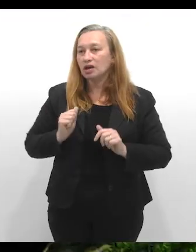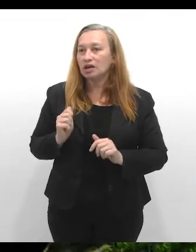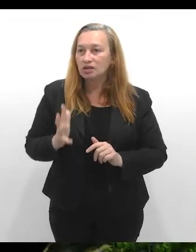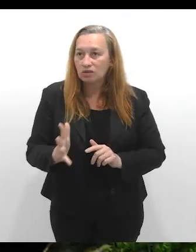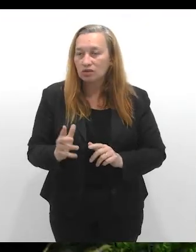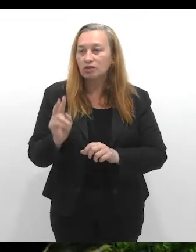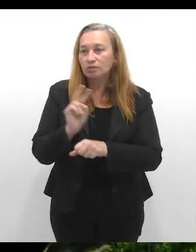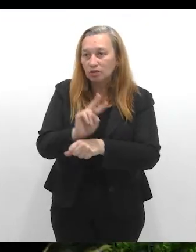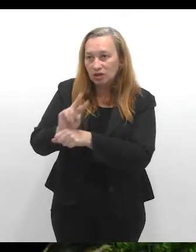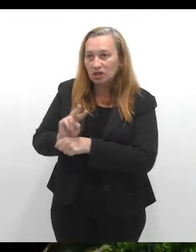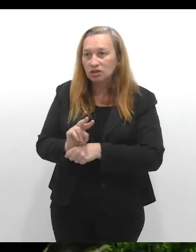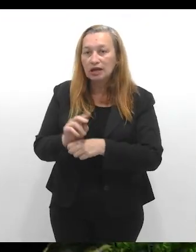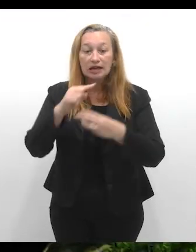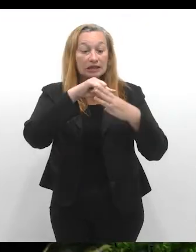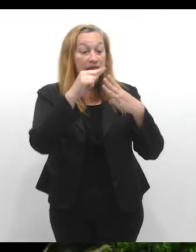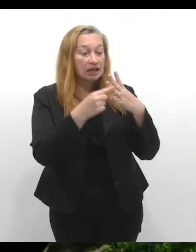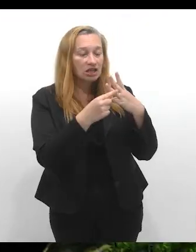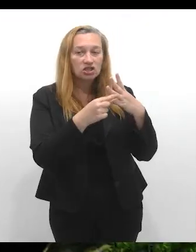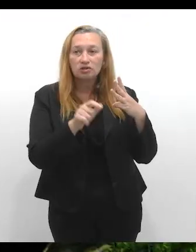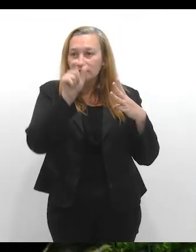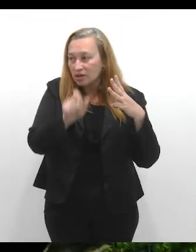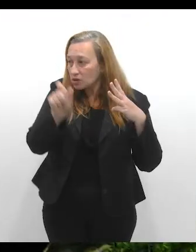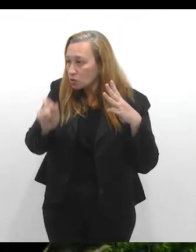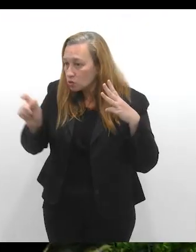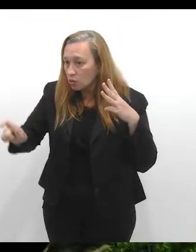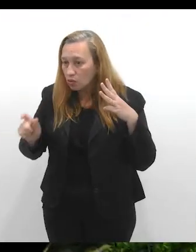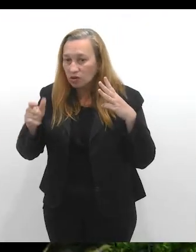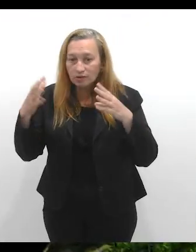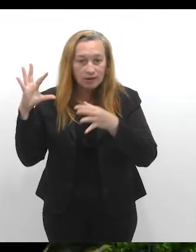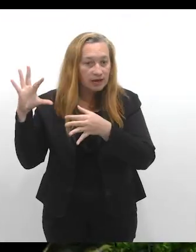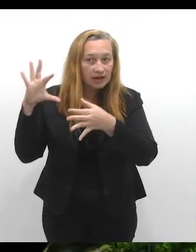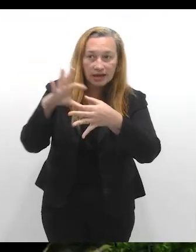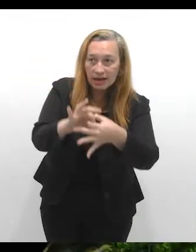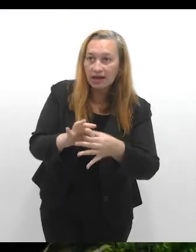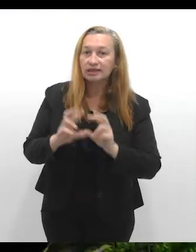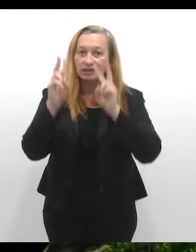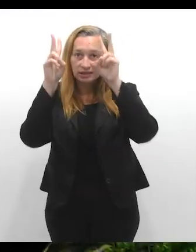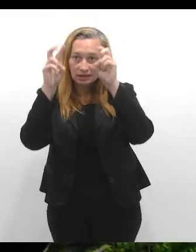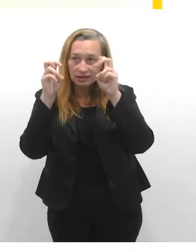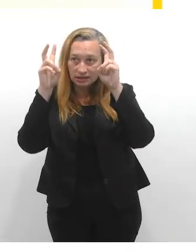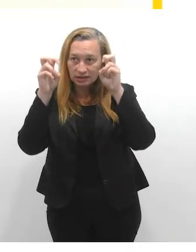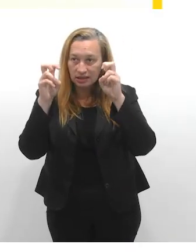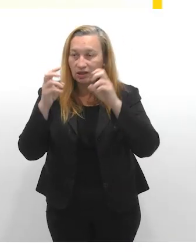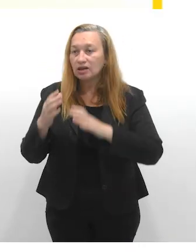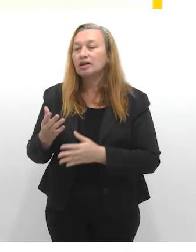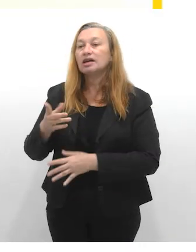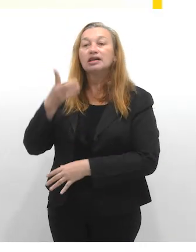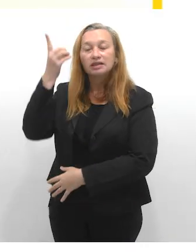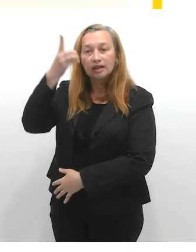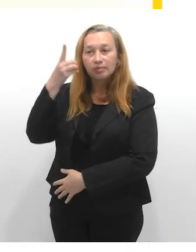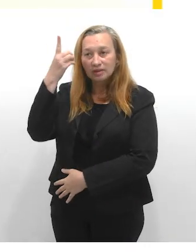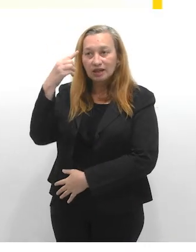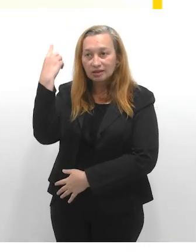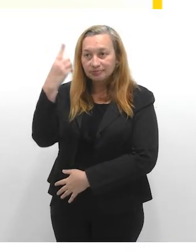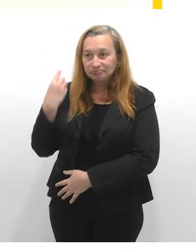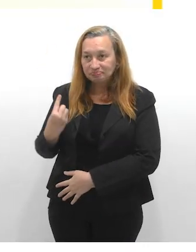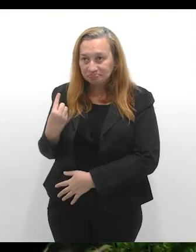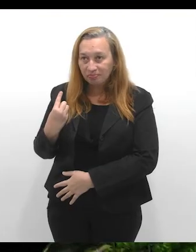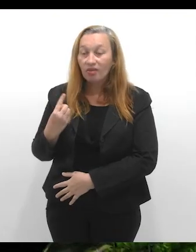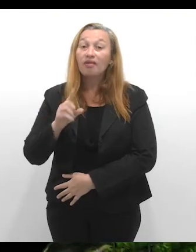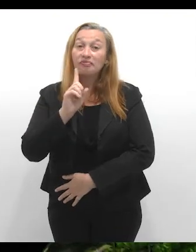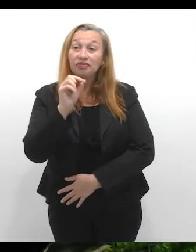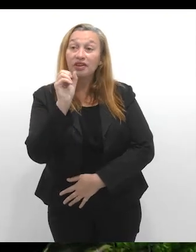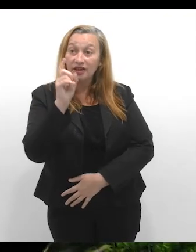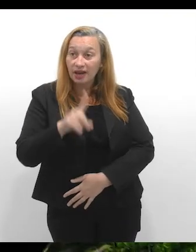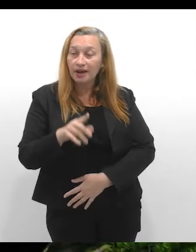a gente trouxe aqui três especialistas, três pessoas que estão diretamente envolvidas nesse tema, a começar pela deputada Dani Monteiro, que